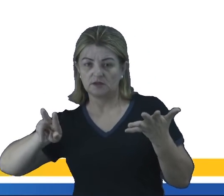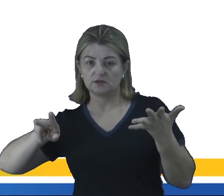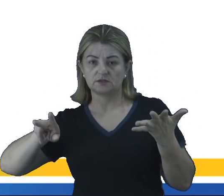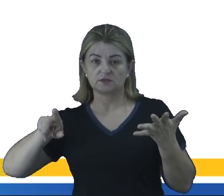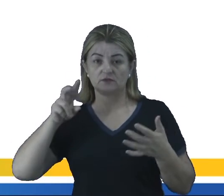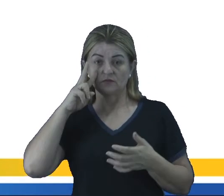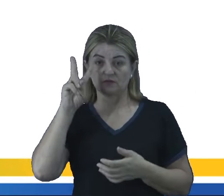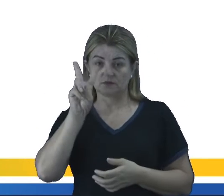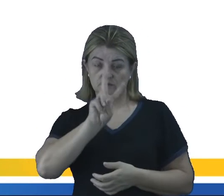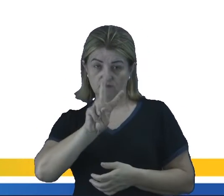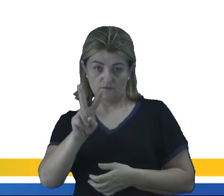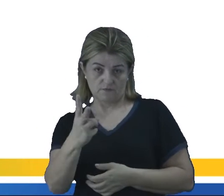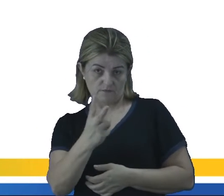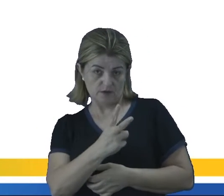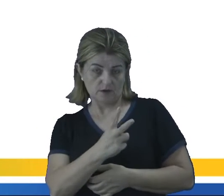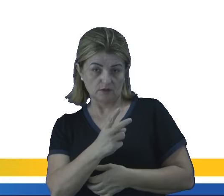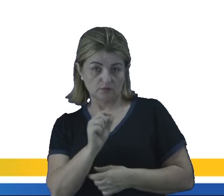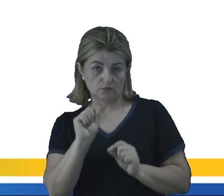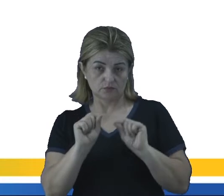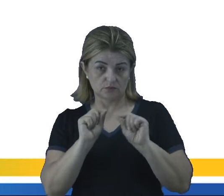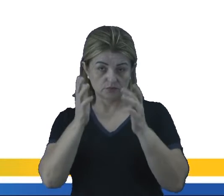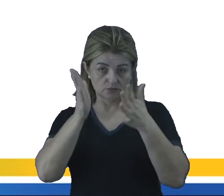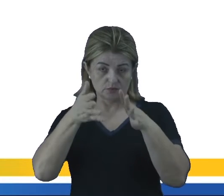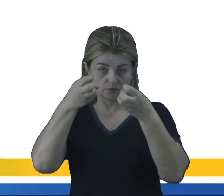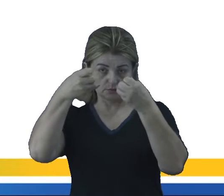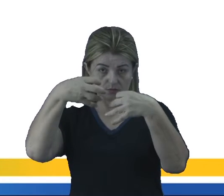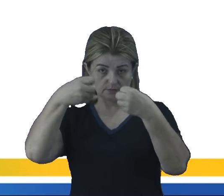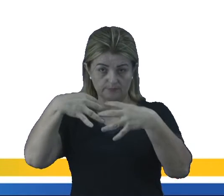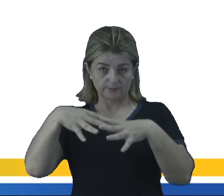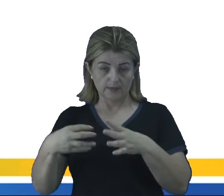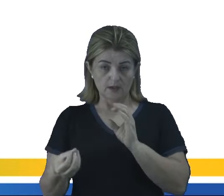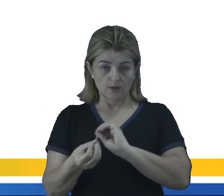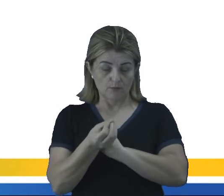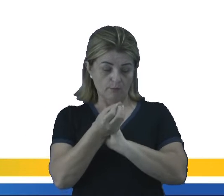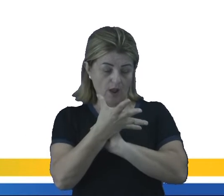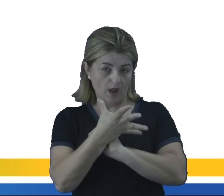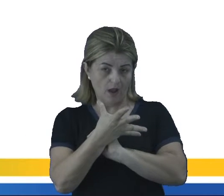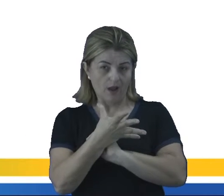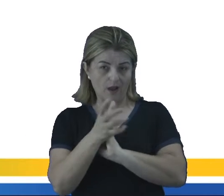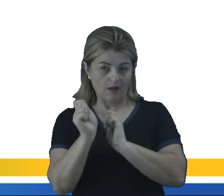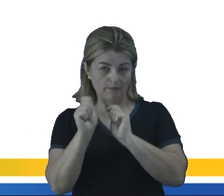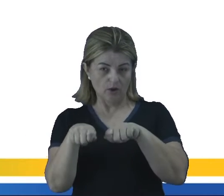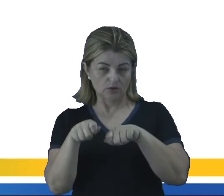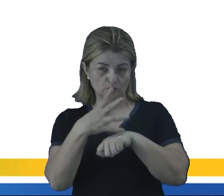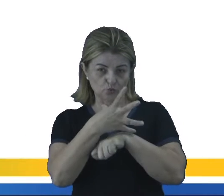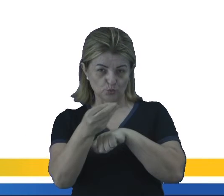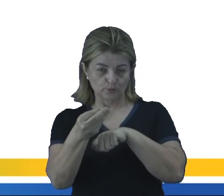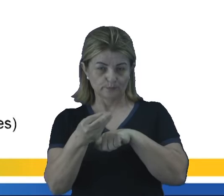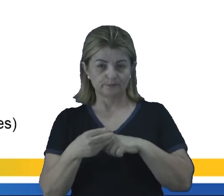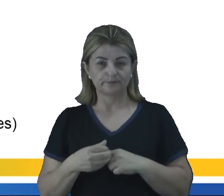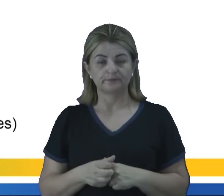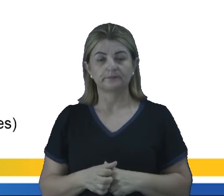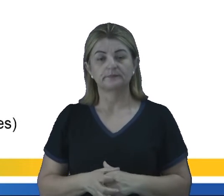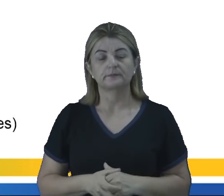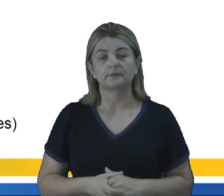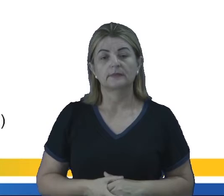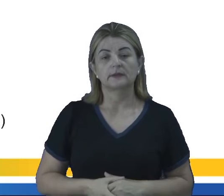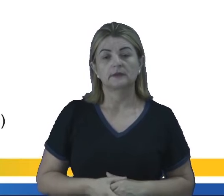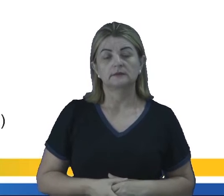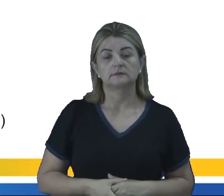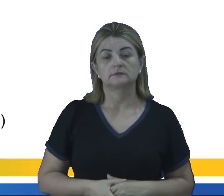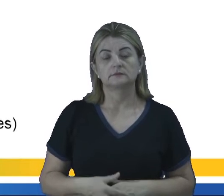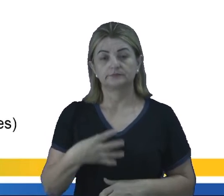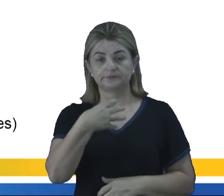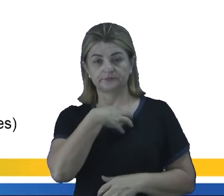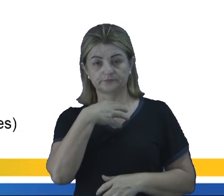dia, todo dia você faz uma quantidade. Isso treina a leitura, isso te coloca mais a par do tipo de palavras que eles usam